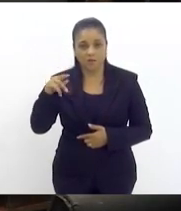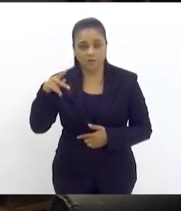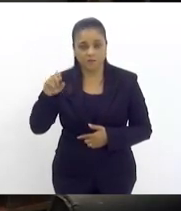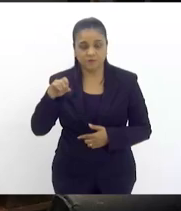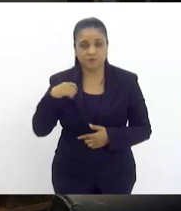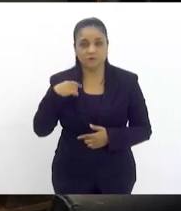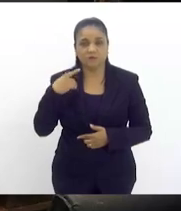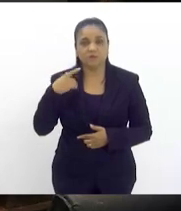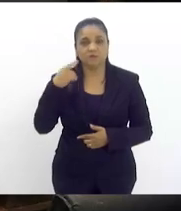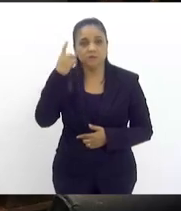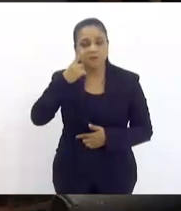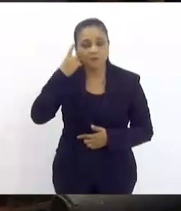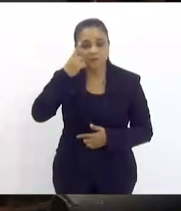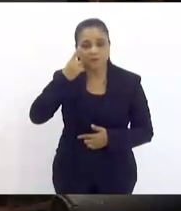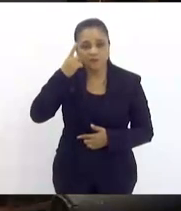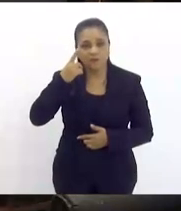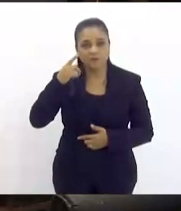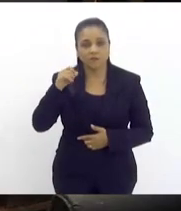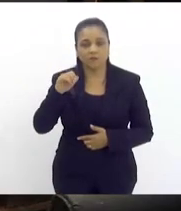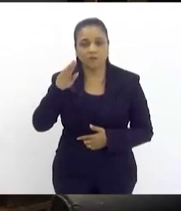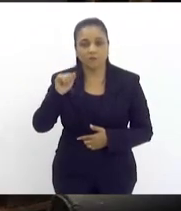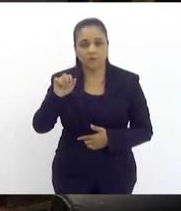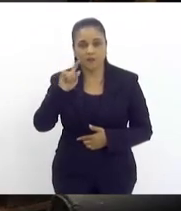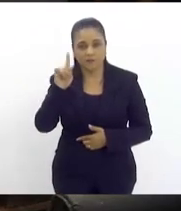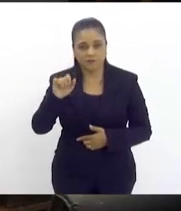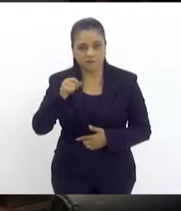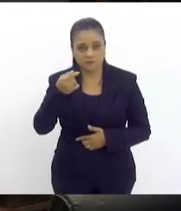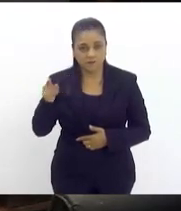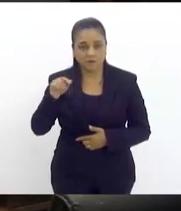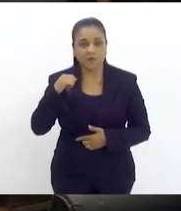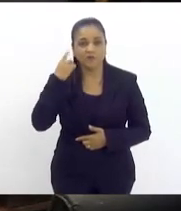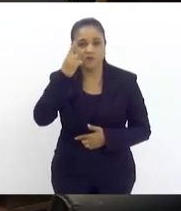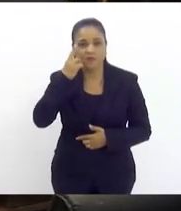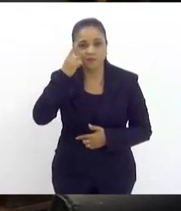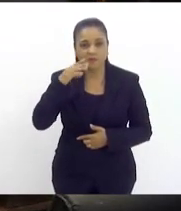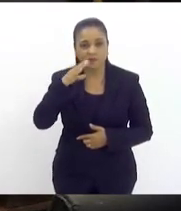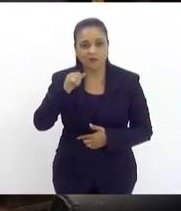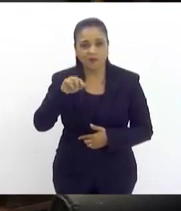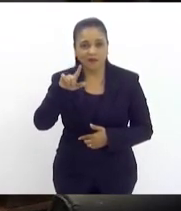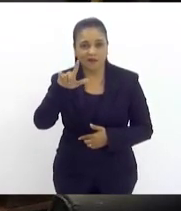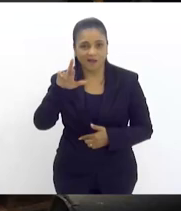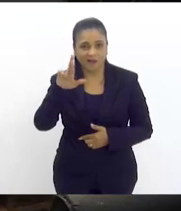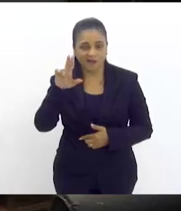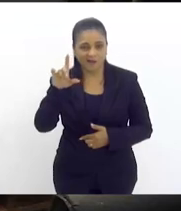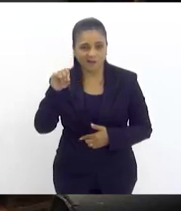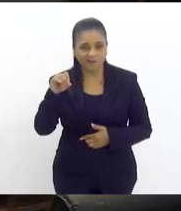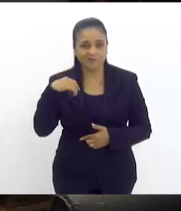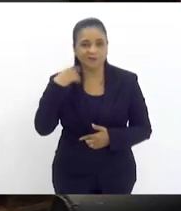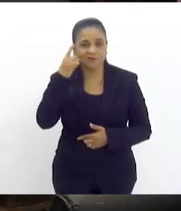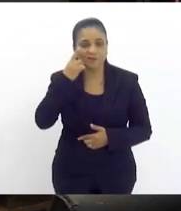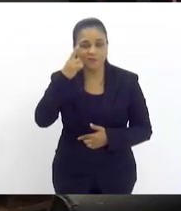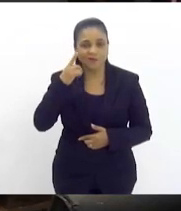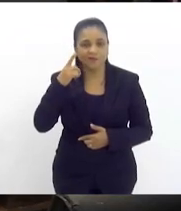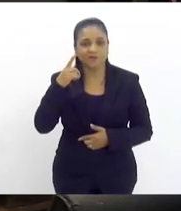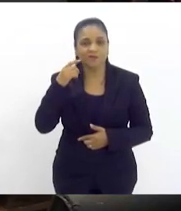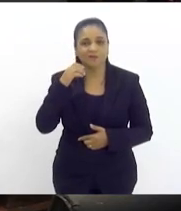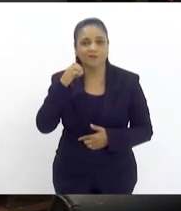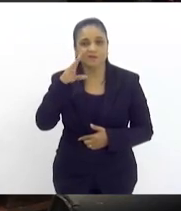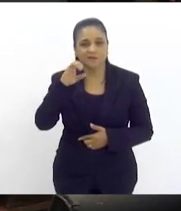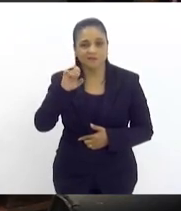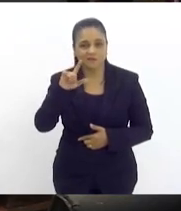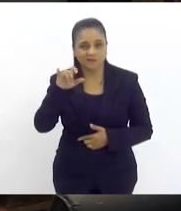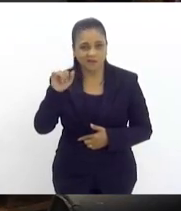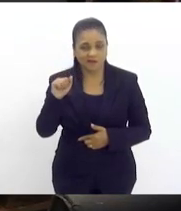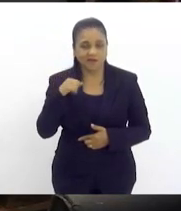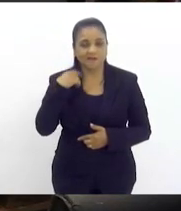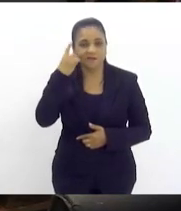Correia. Deputado Brazão. Deputado Carlos Macedo. Deputada Célia